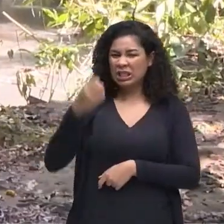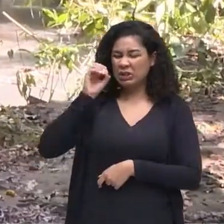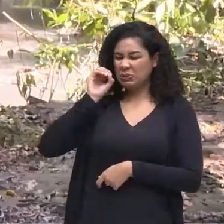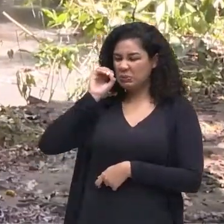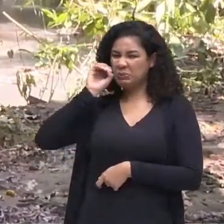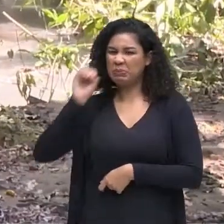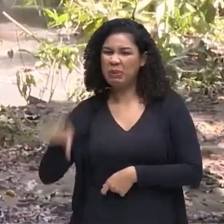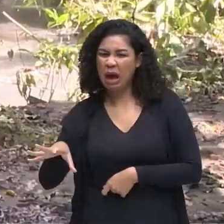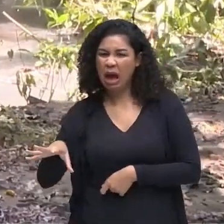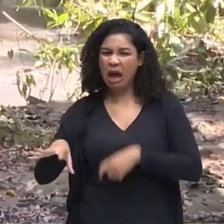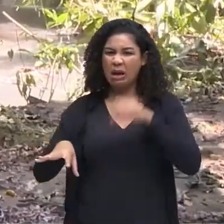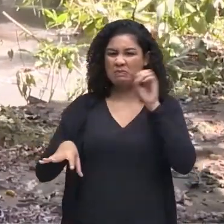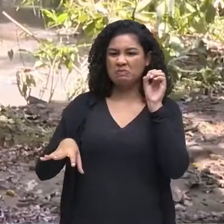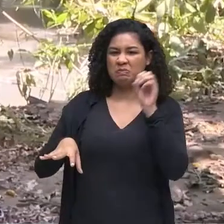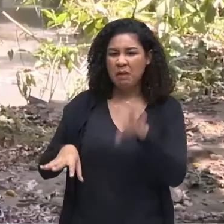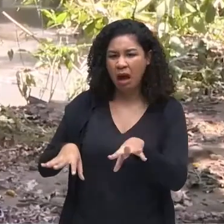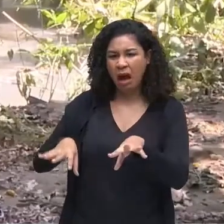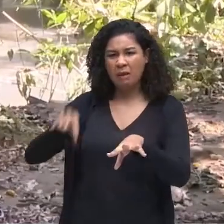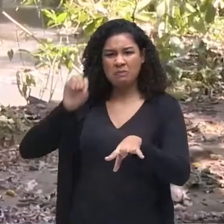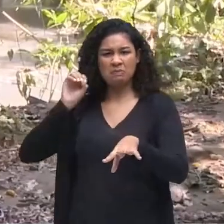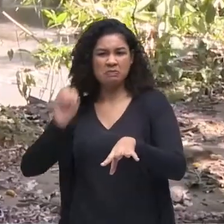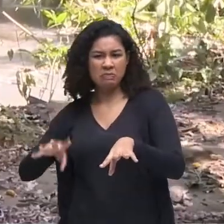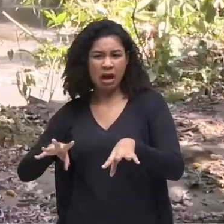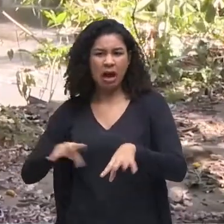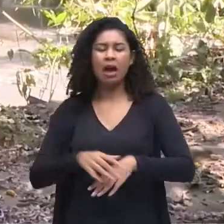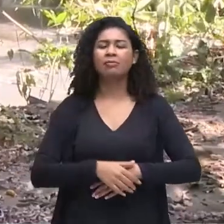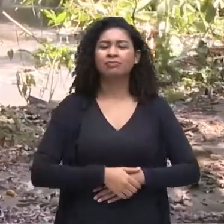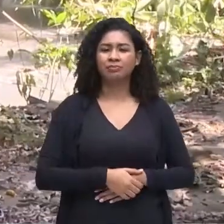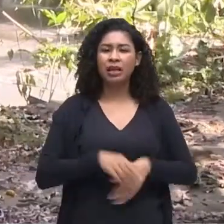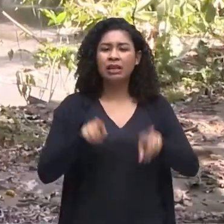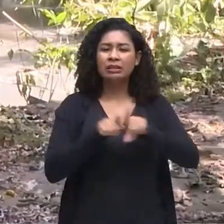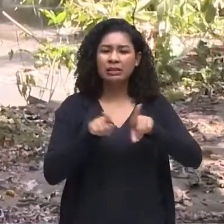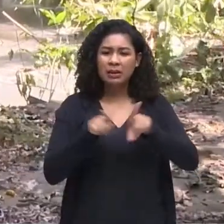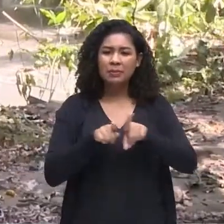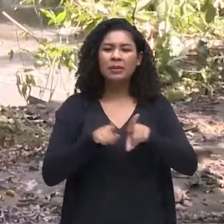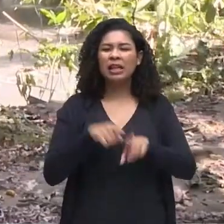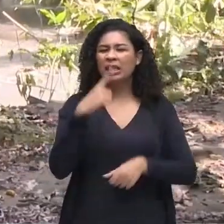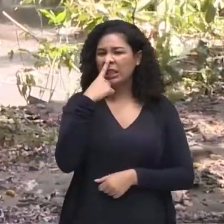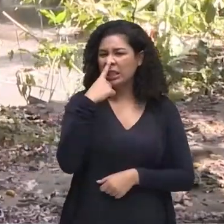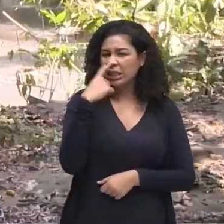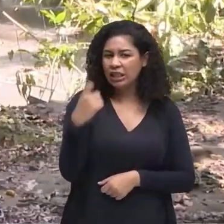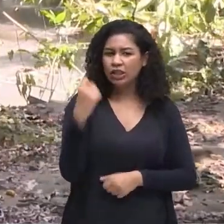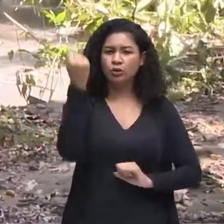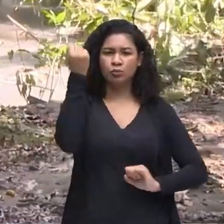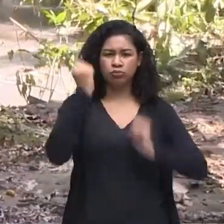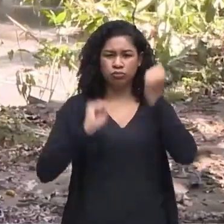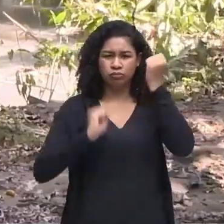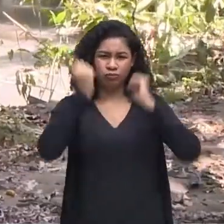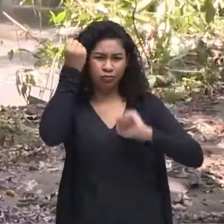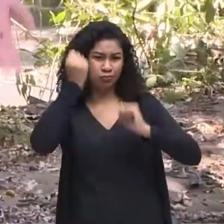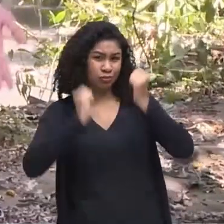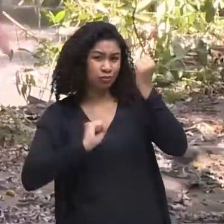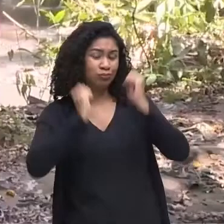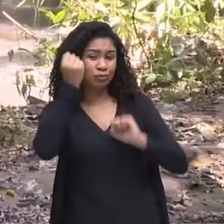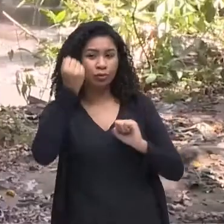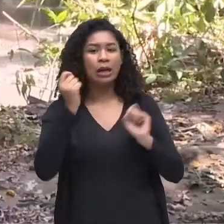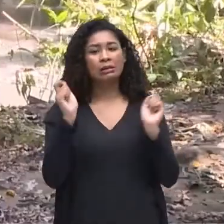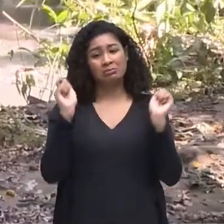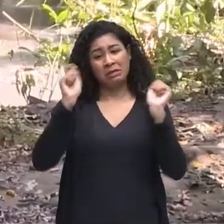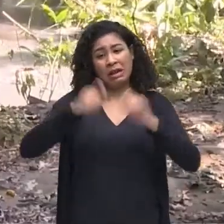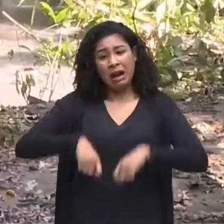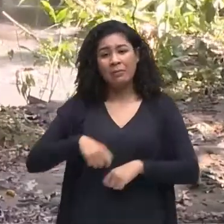na rua, no igarapé, os dejetos industriais, o esgoto, a falta de saneamento básico que vai poluir